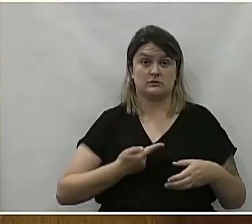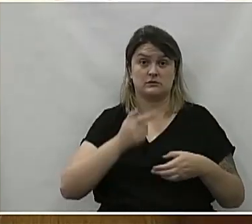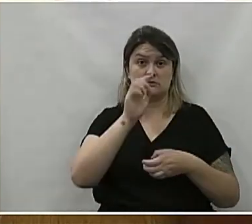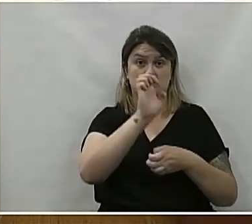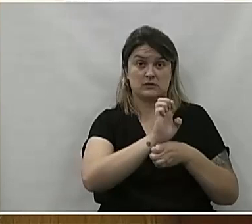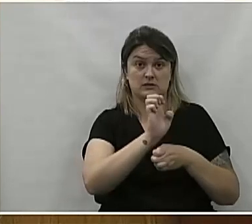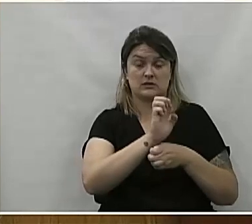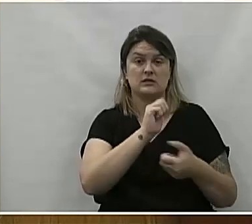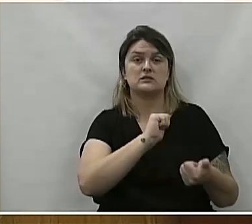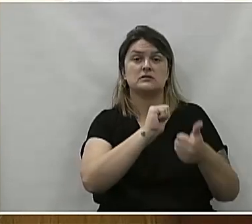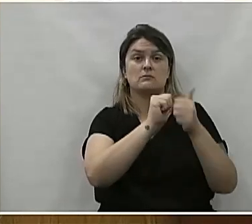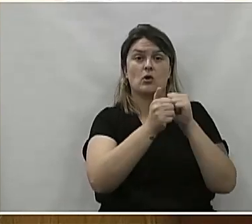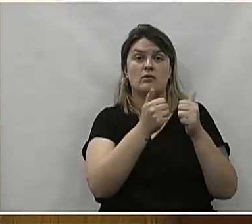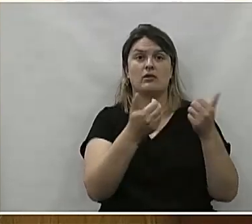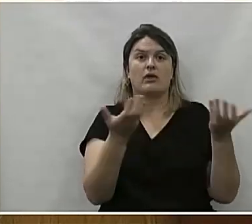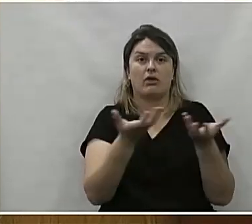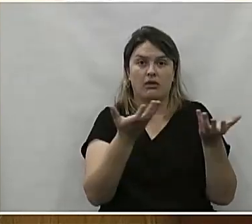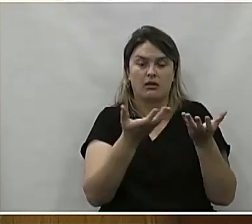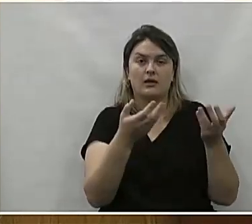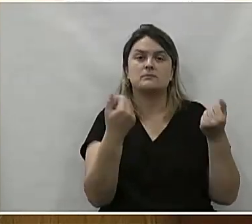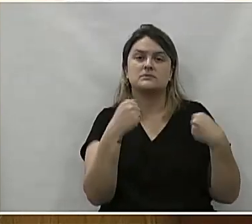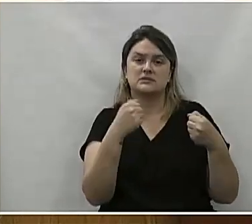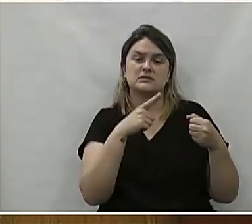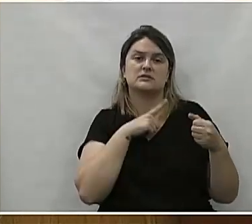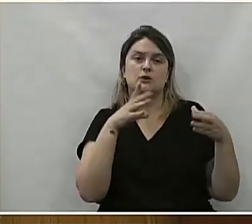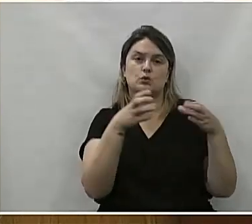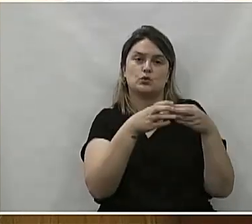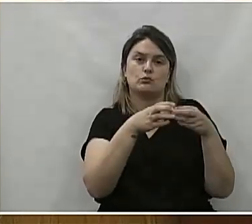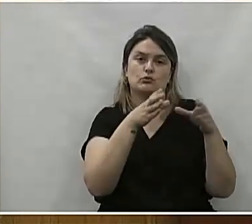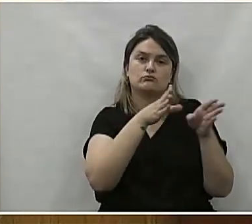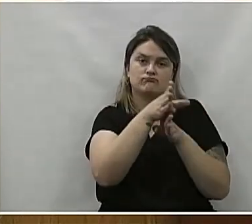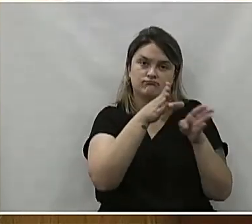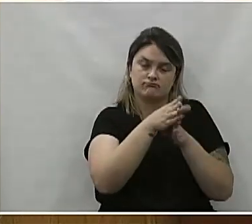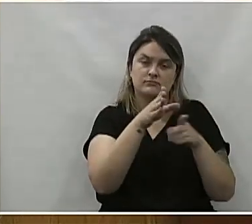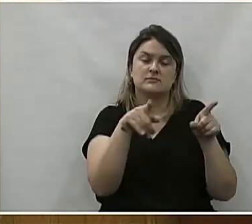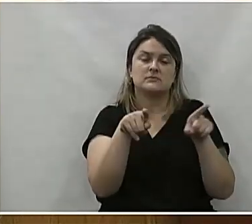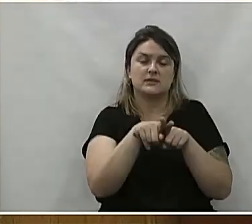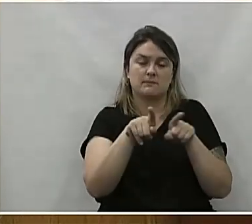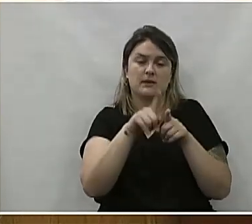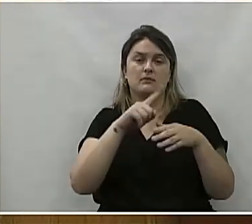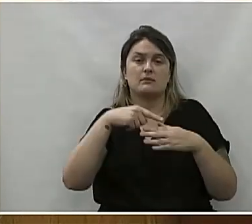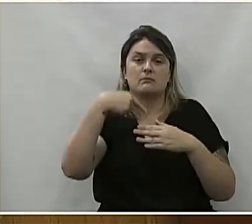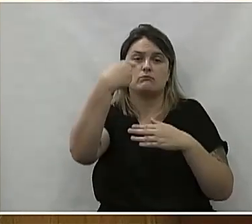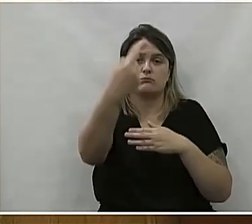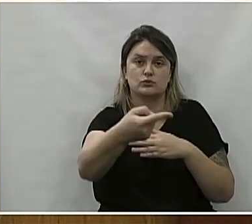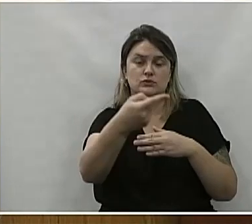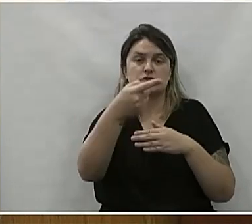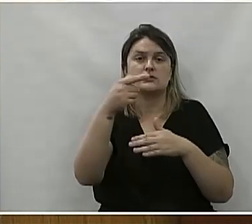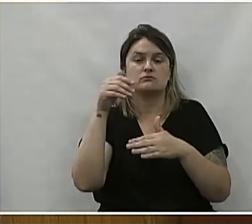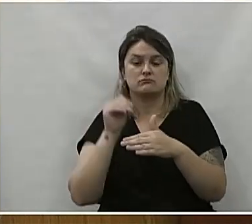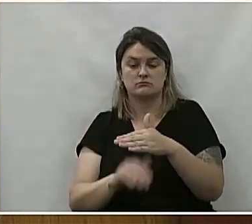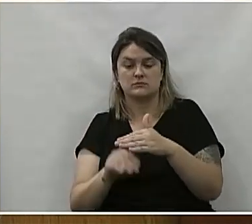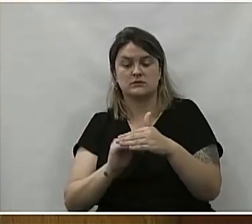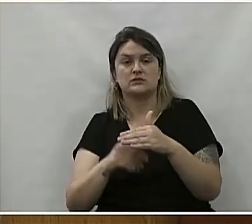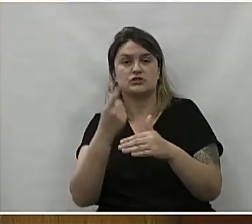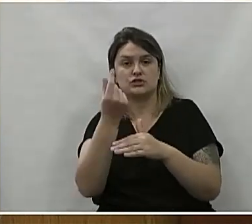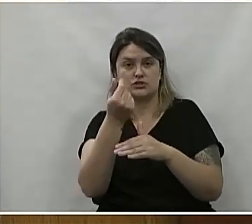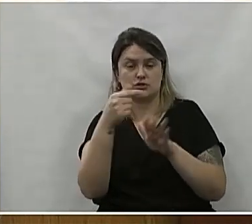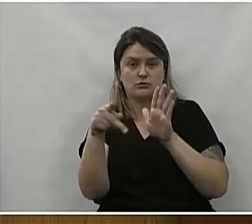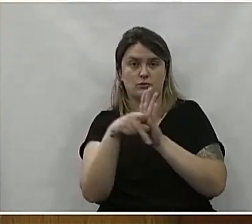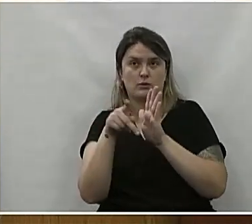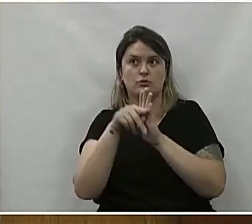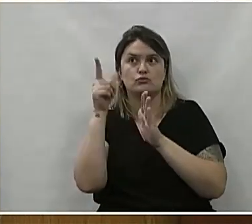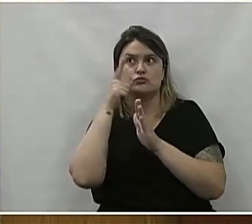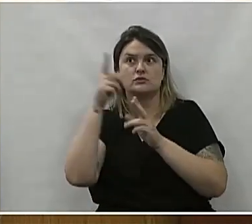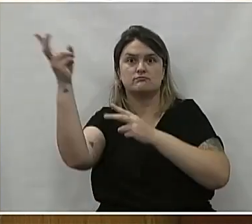Paraná Esporte que queremos É necessário Ter um conselho municipal De esportes E por consequência Um fundo municipal De esportes Para